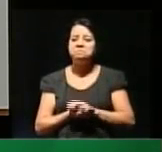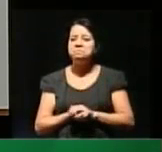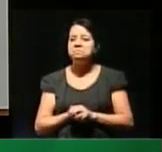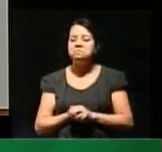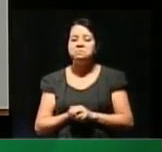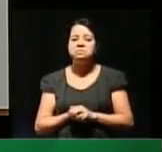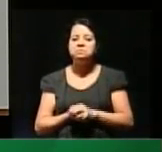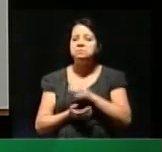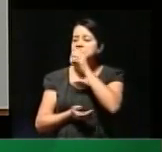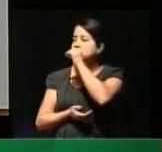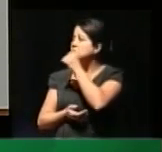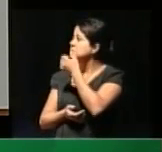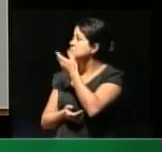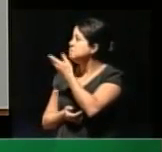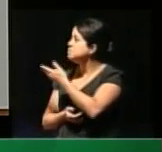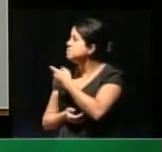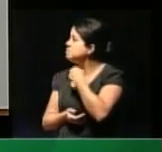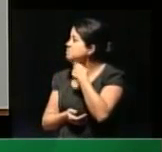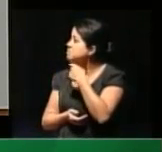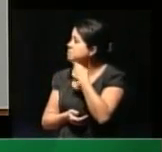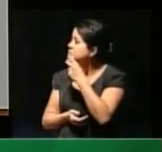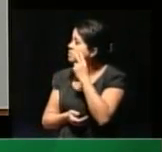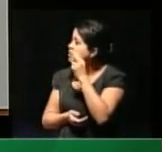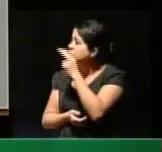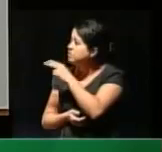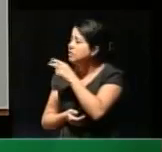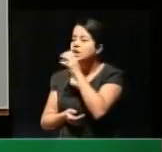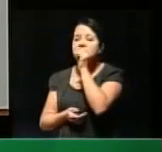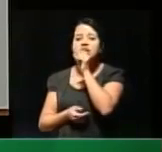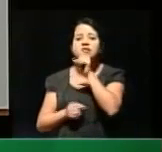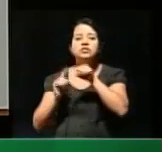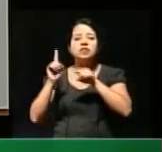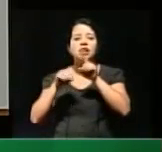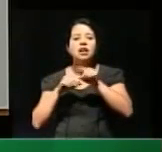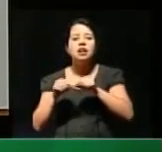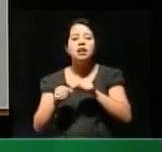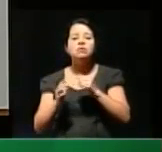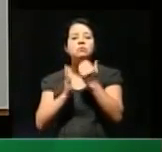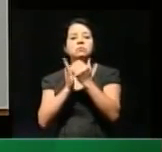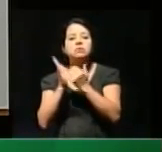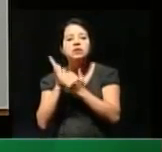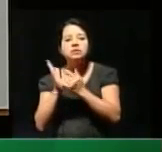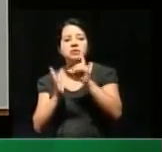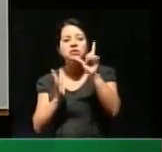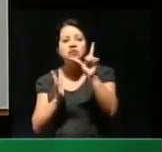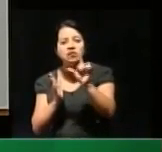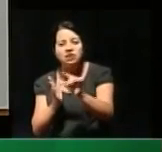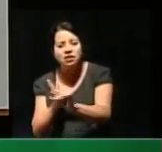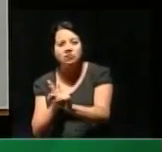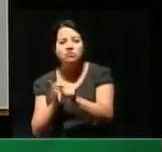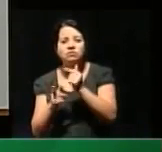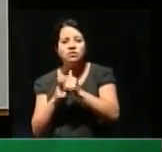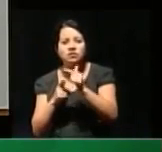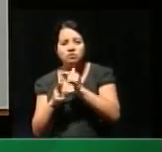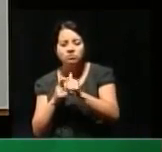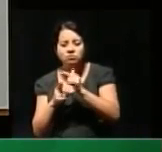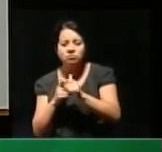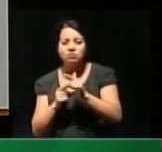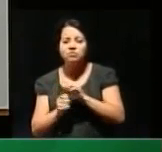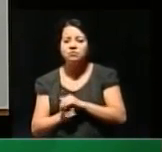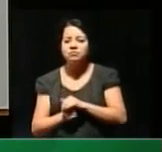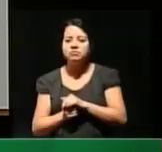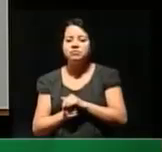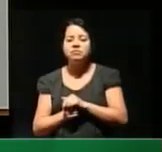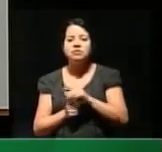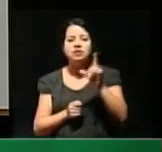O laranja, para quem não consegue ver, é o programa de redução de danos para usuários de droga injetável, o amarelo, programas para